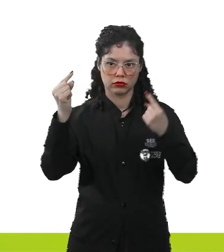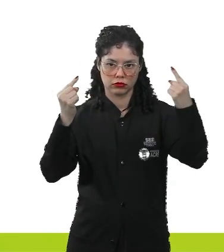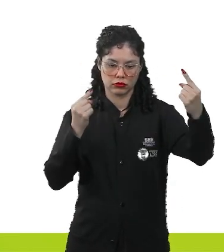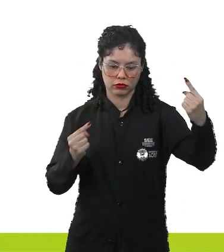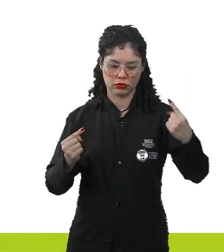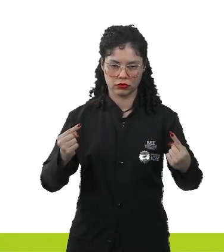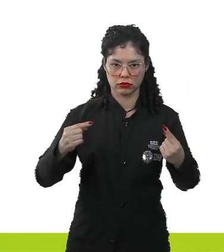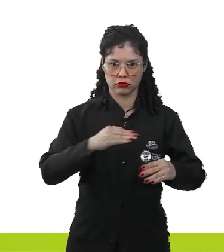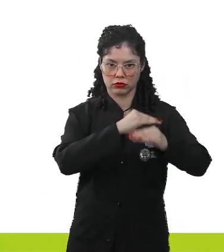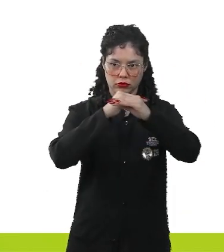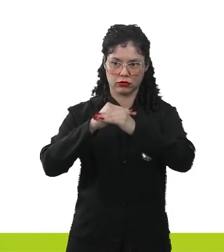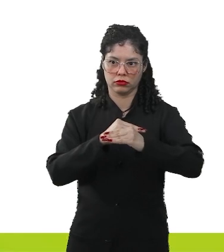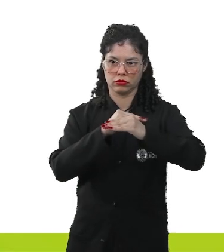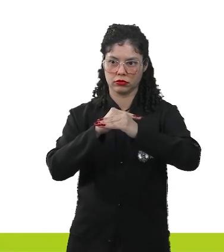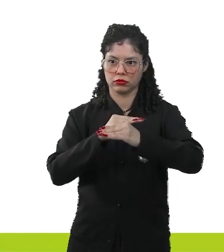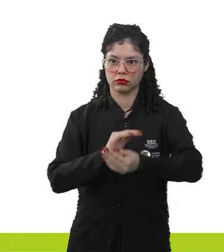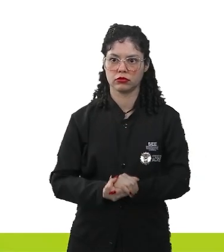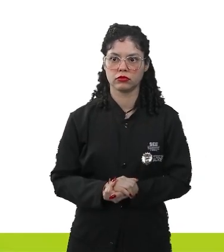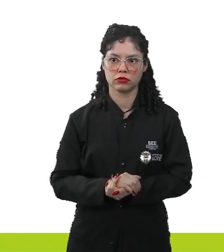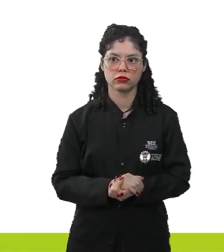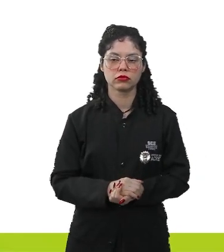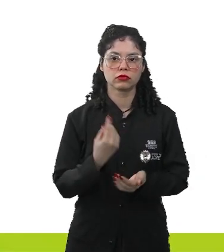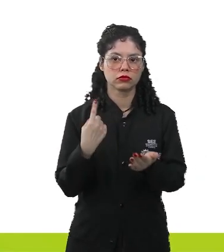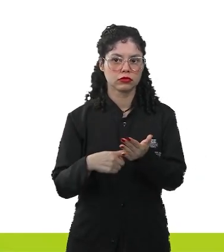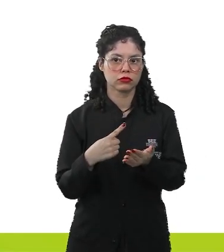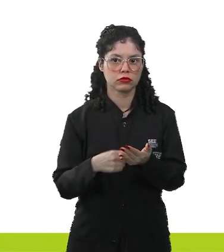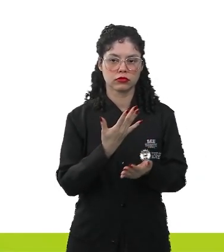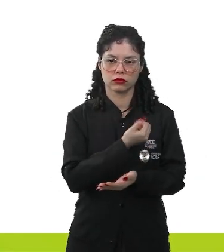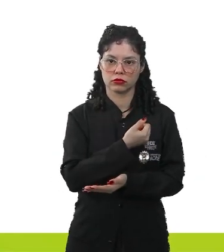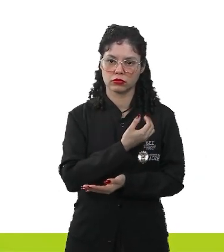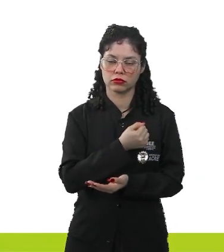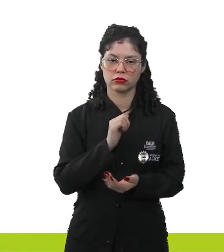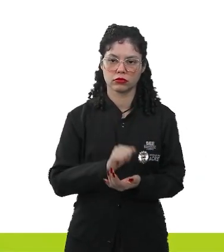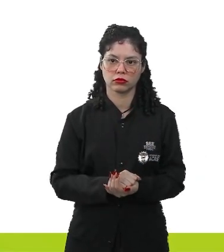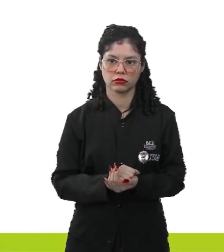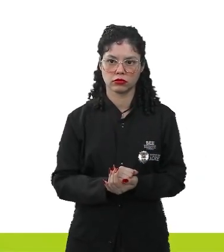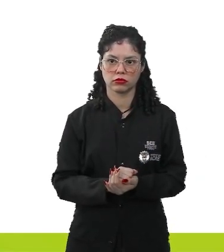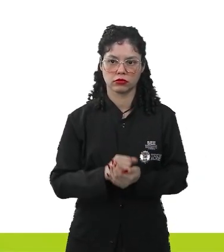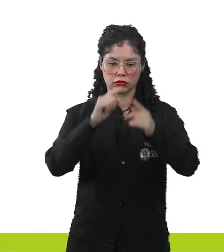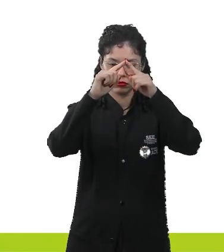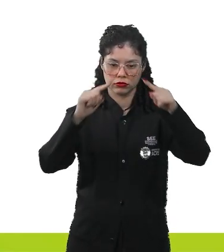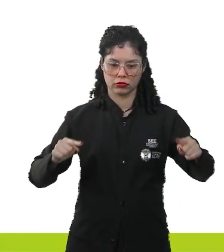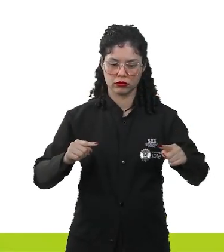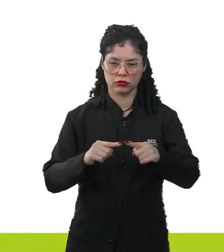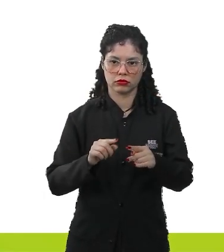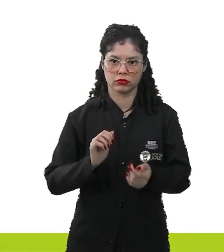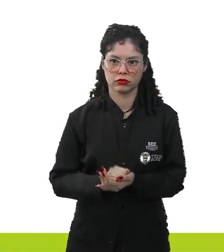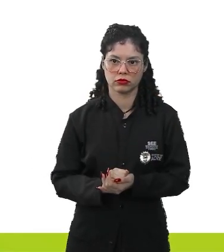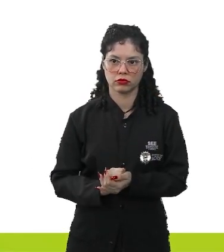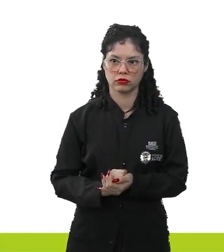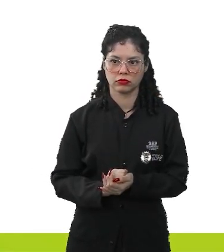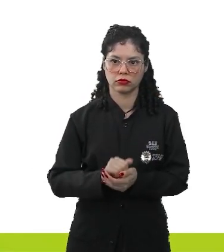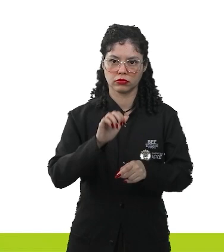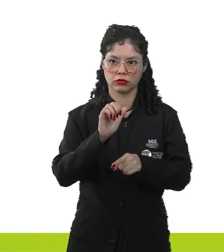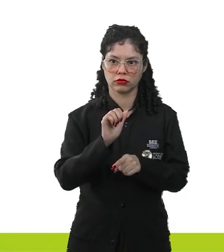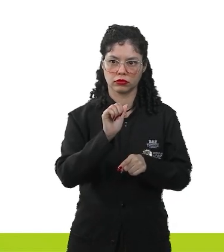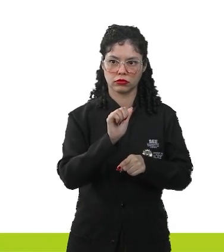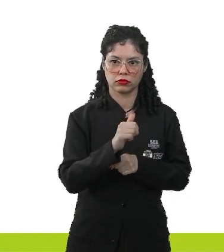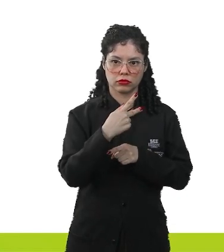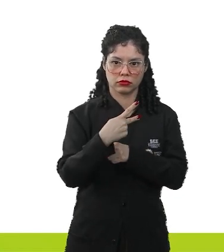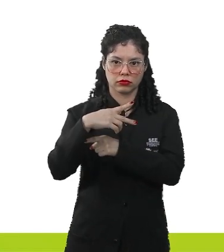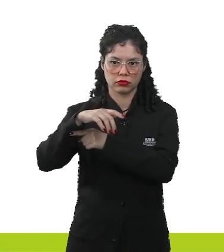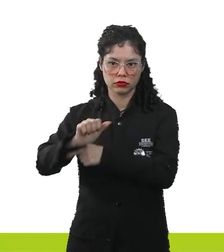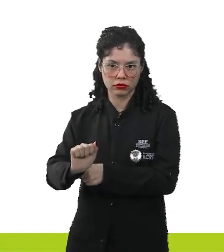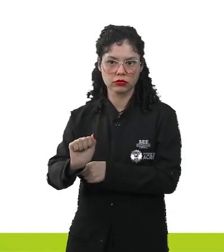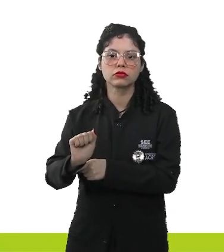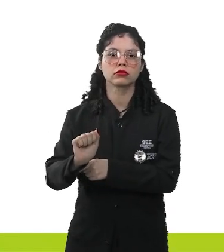triângulo sejam iguais. Considere que os números colocados nos vértices do triângulo estejam em progressão aritmética de razão igual